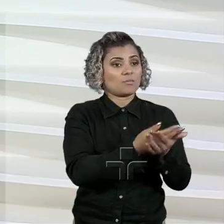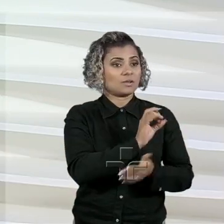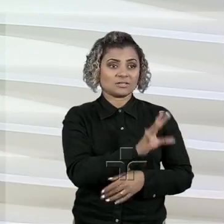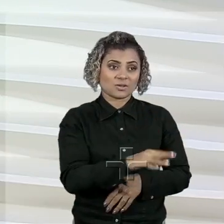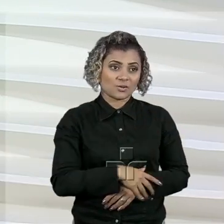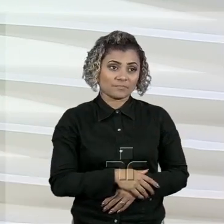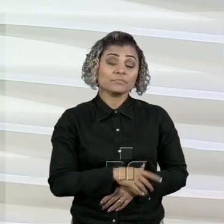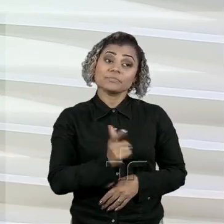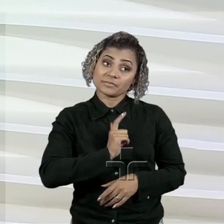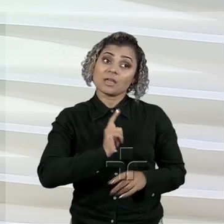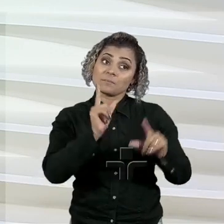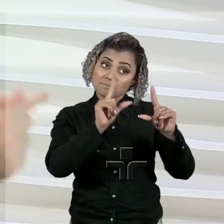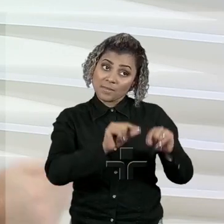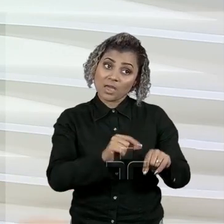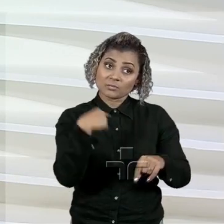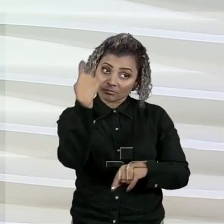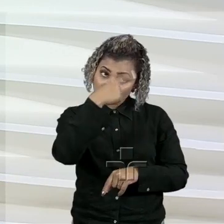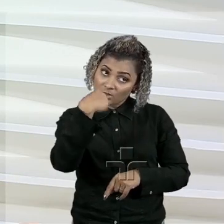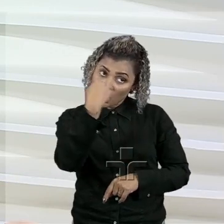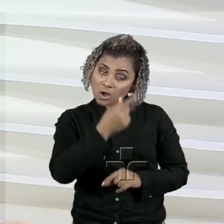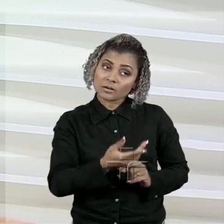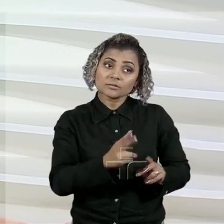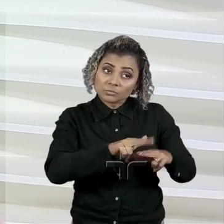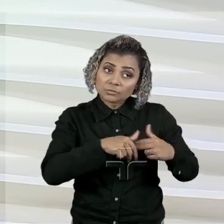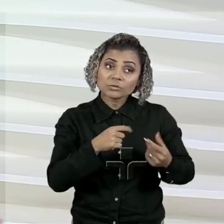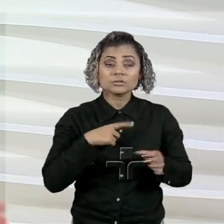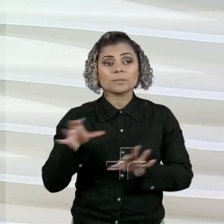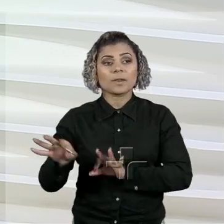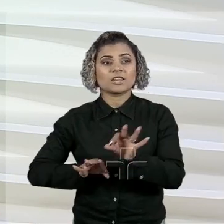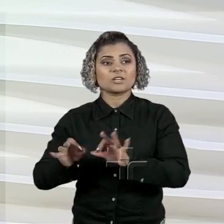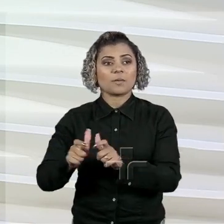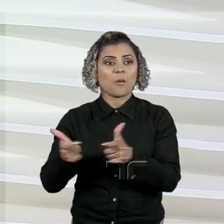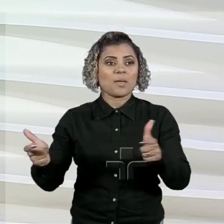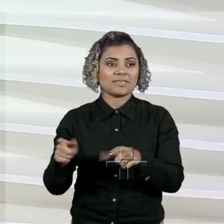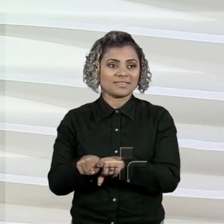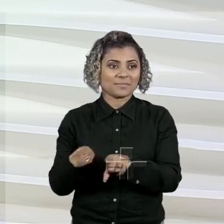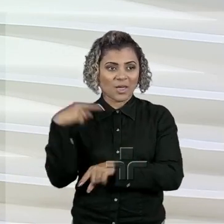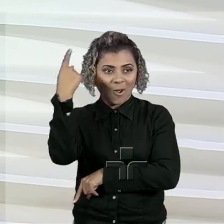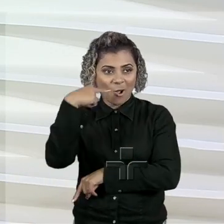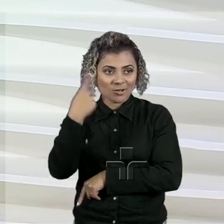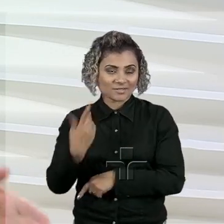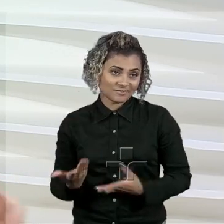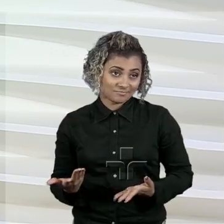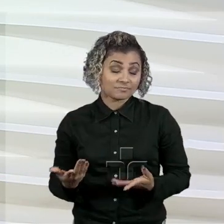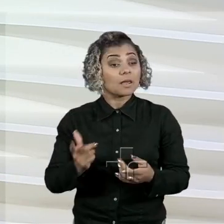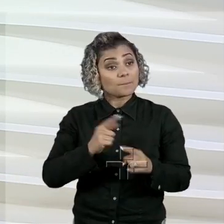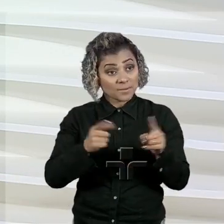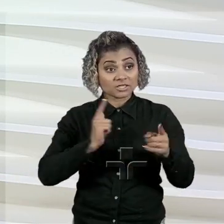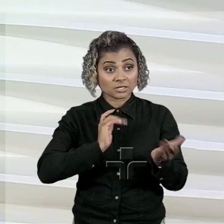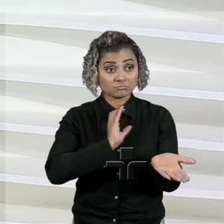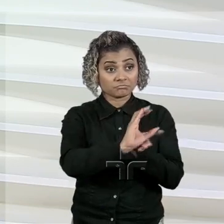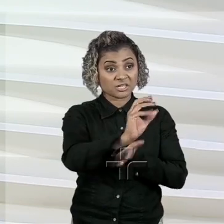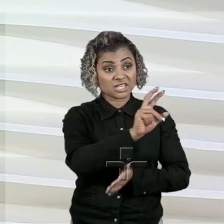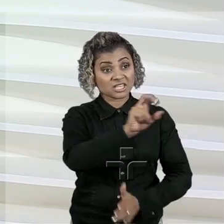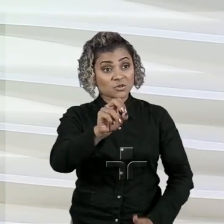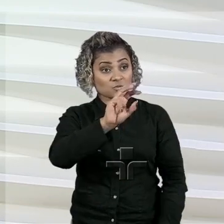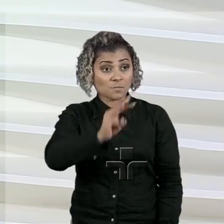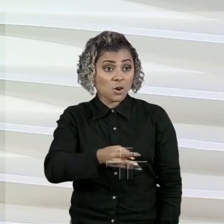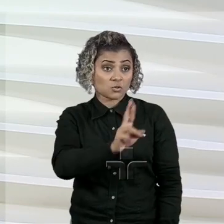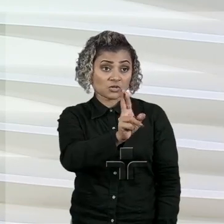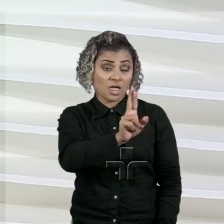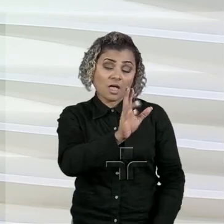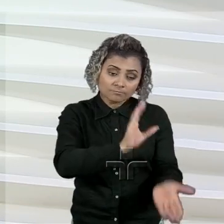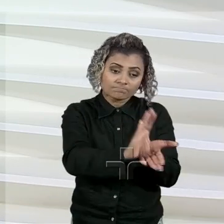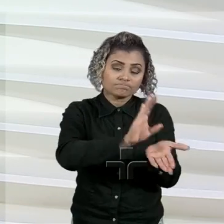aulas tenham menos tempo. Aumenta, assim, o tempo para o planejamento. Agora, nós temos um investimento de quase 500 milhões de reais somente para